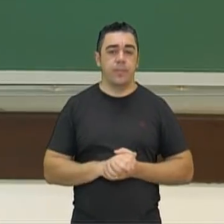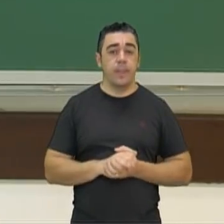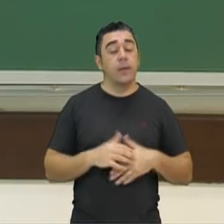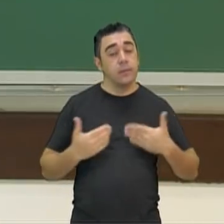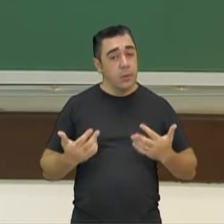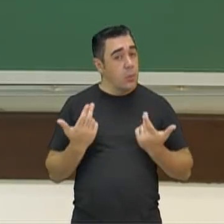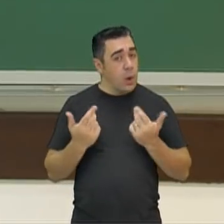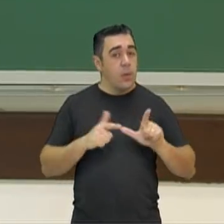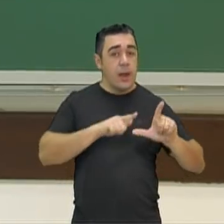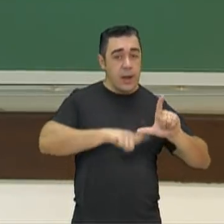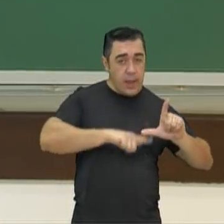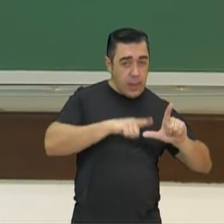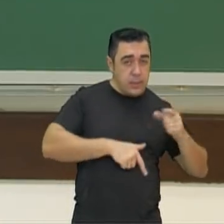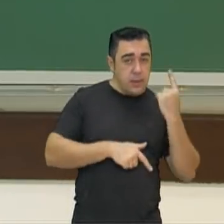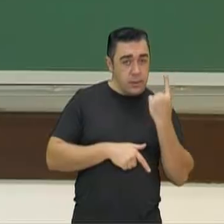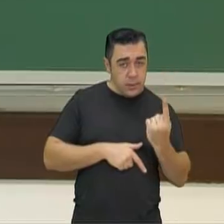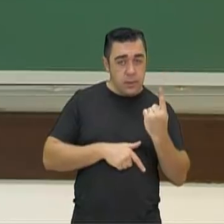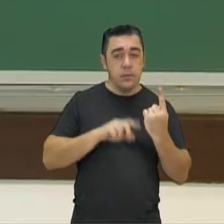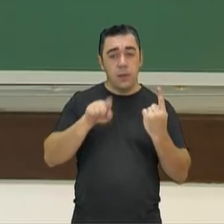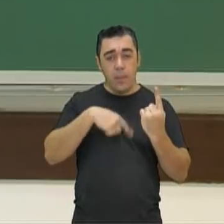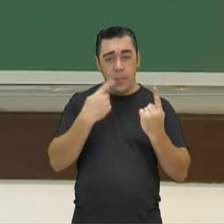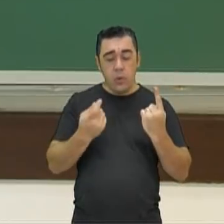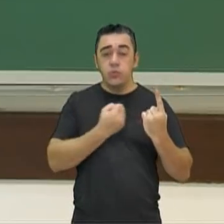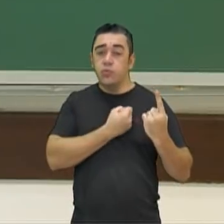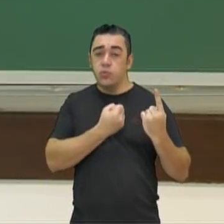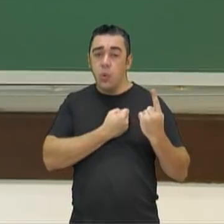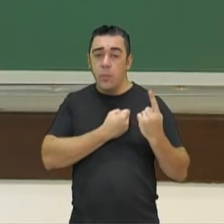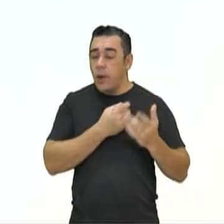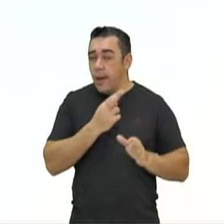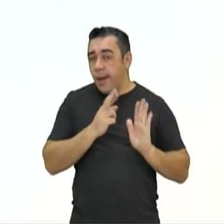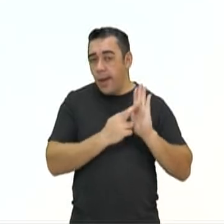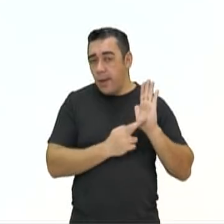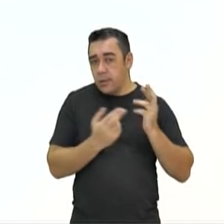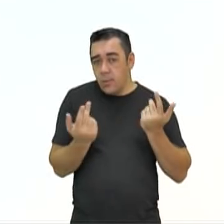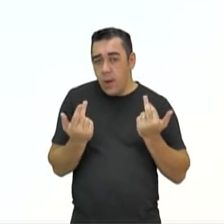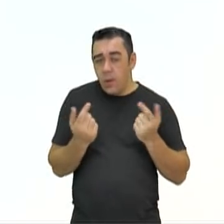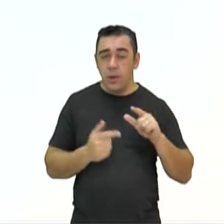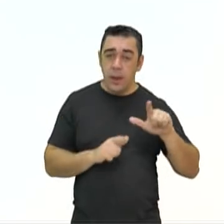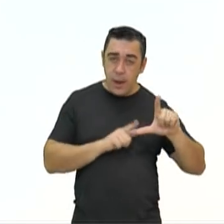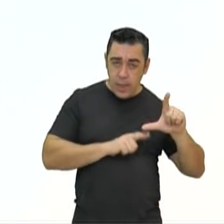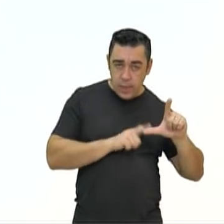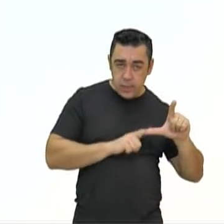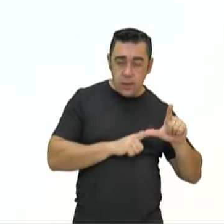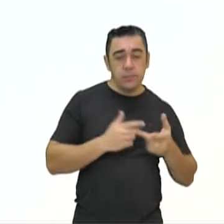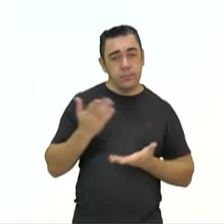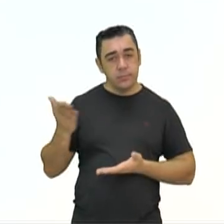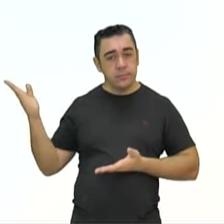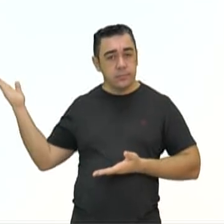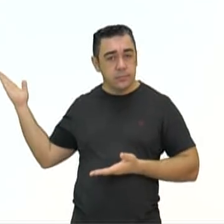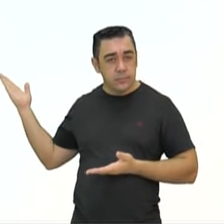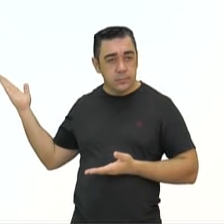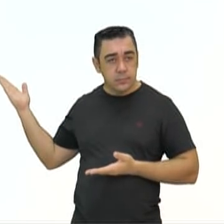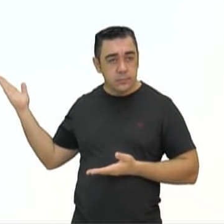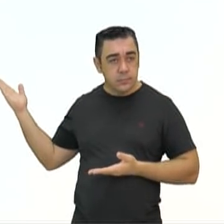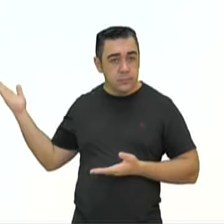e em seguida o número da casa. Para o xadrez é a mesma regra, letra por primeiro e em seguida o número. A atividade que a gente fez,